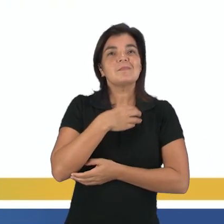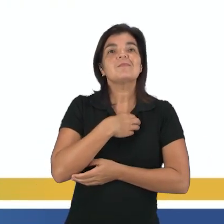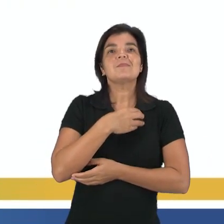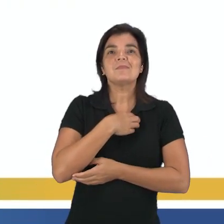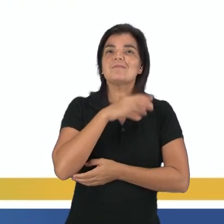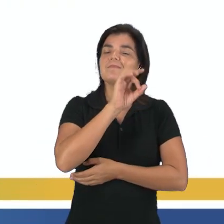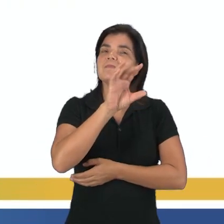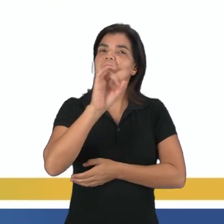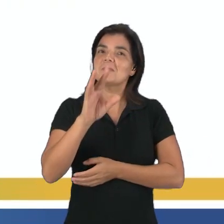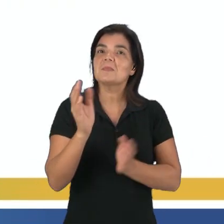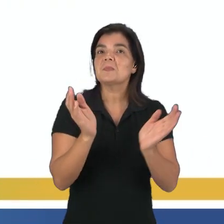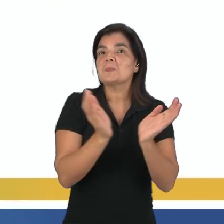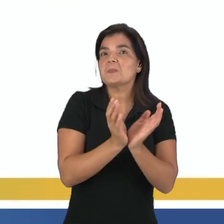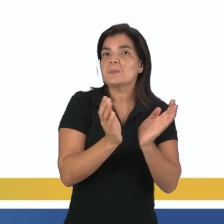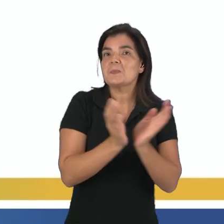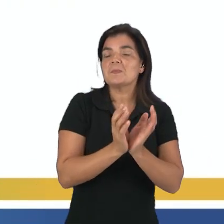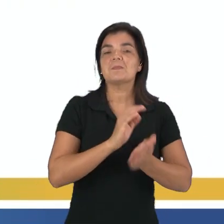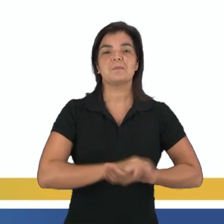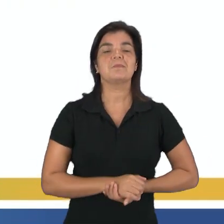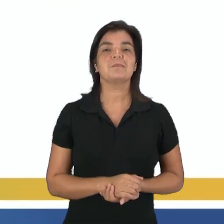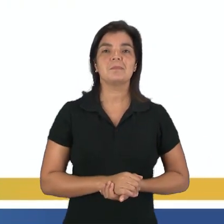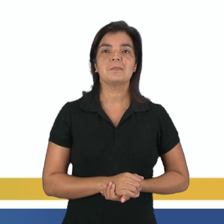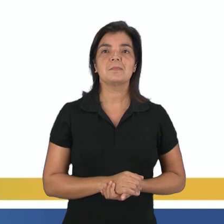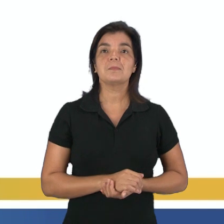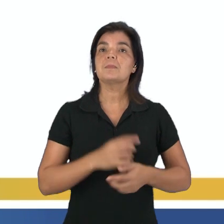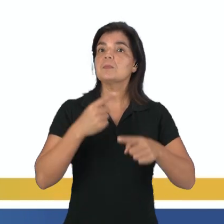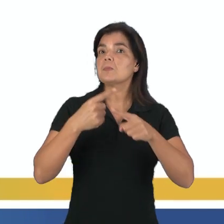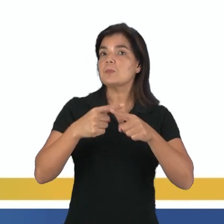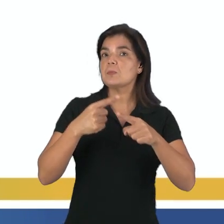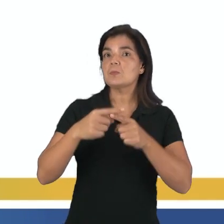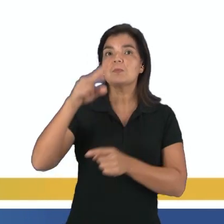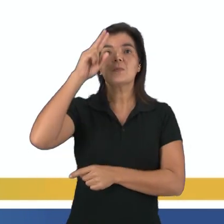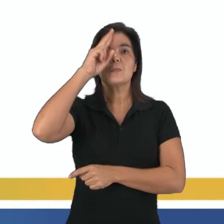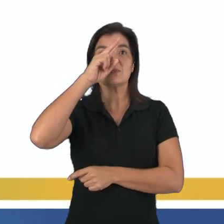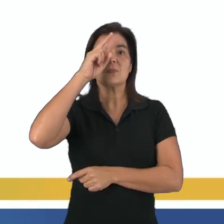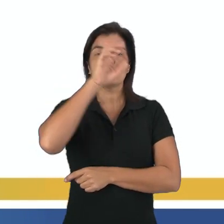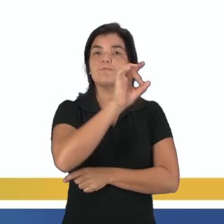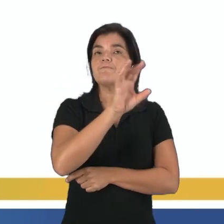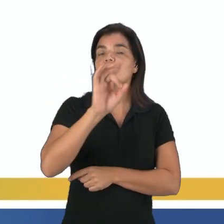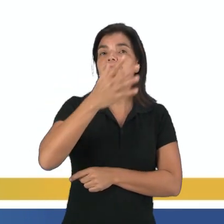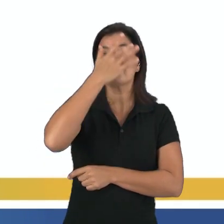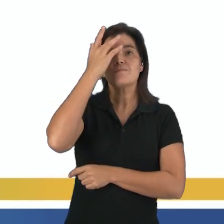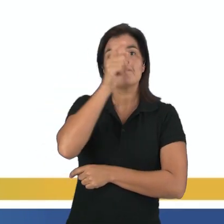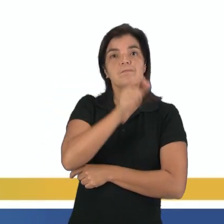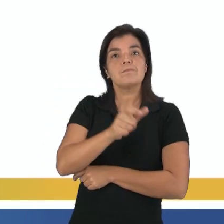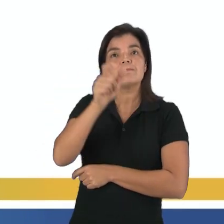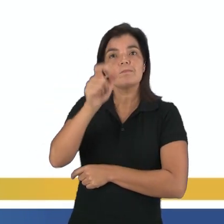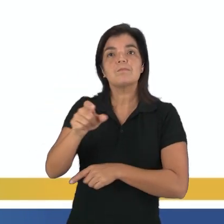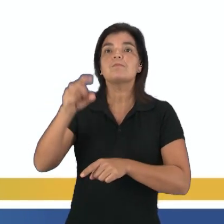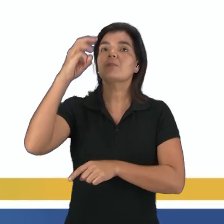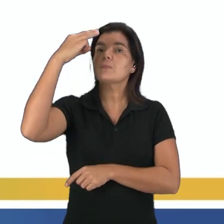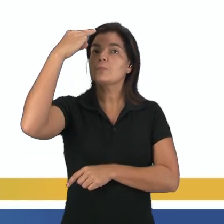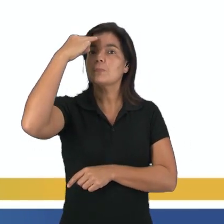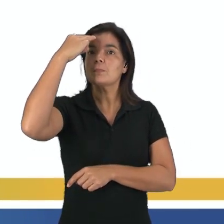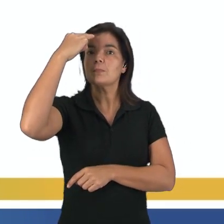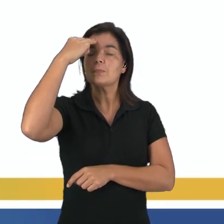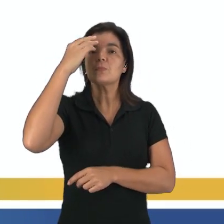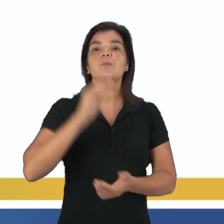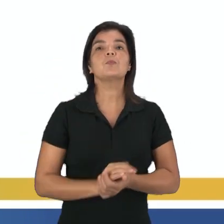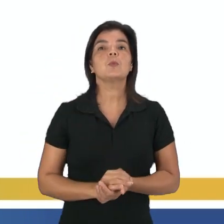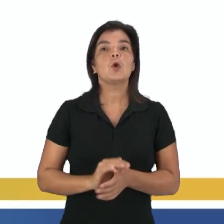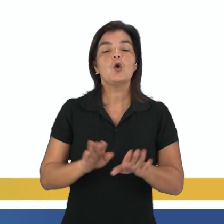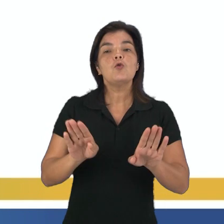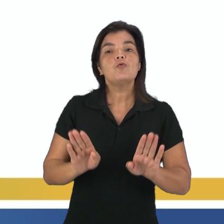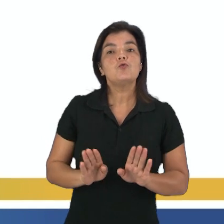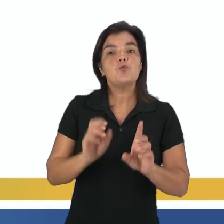que cada um se sinta parte de uma mesma comunidade. Isso porque a história de cada indivíduo traz em si a memória de um